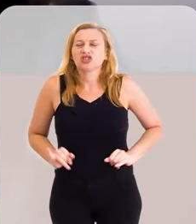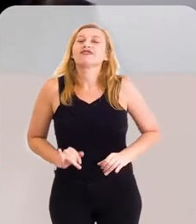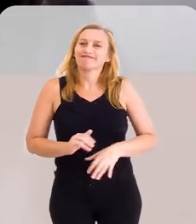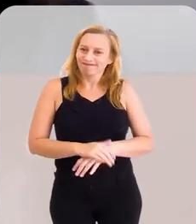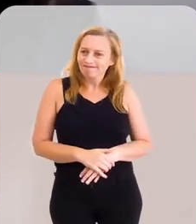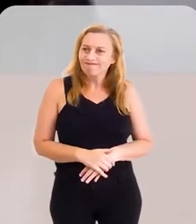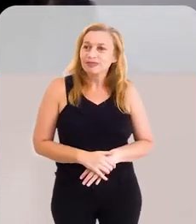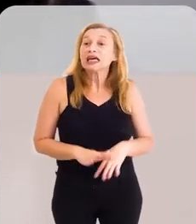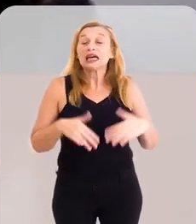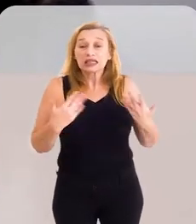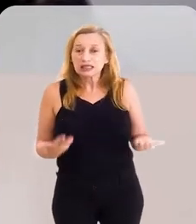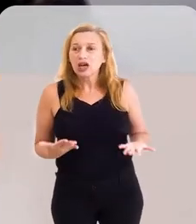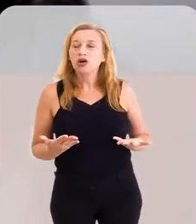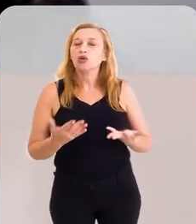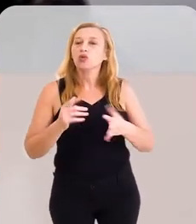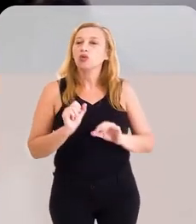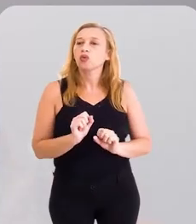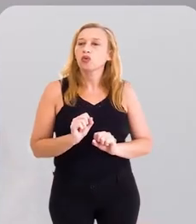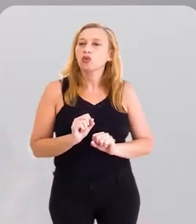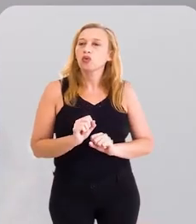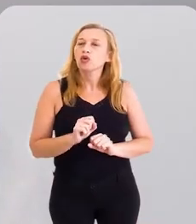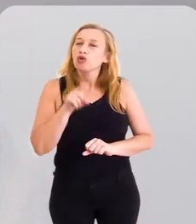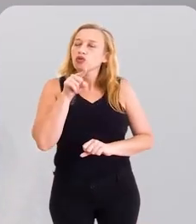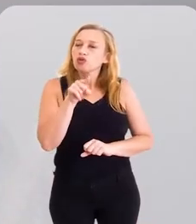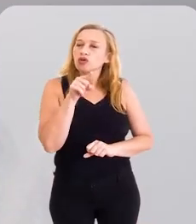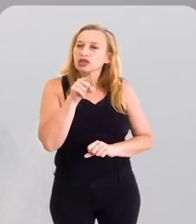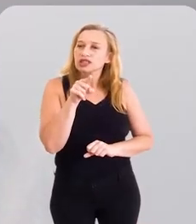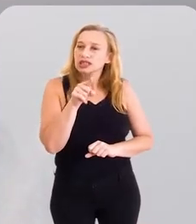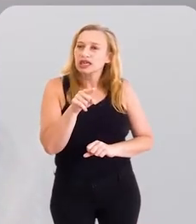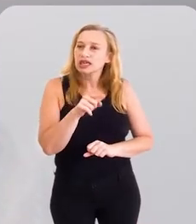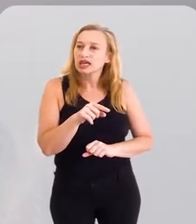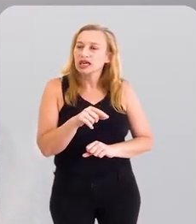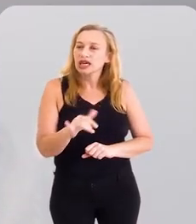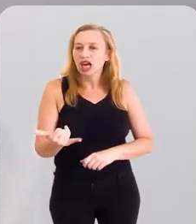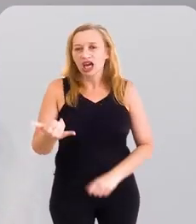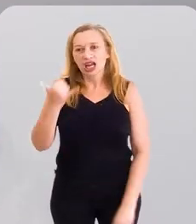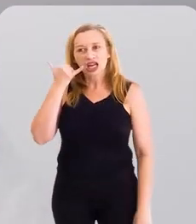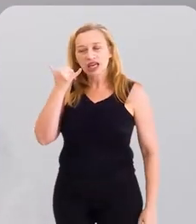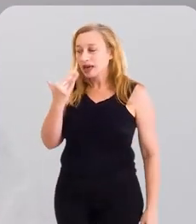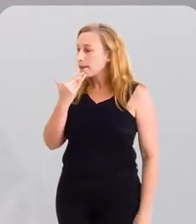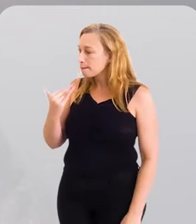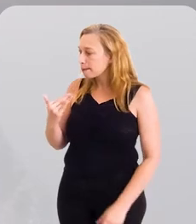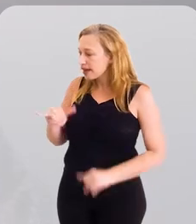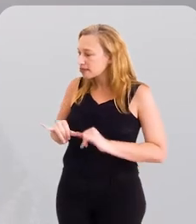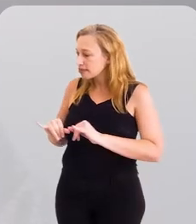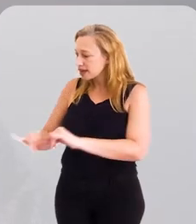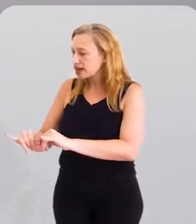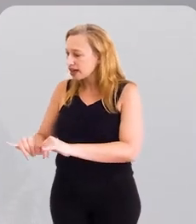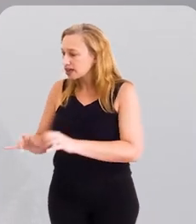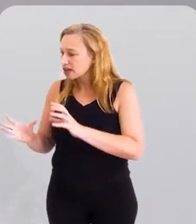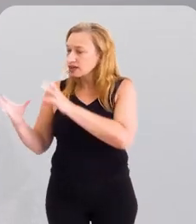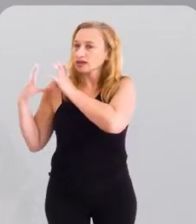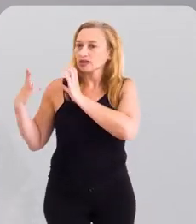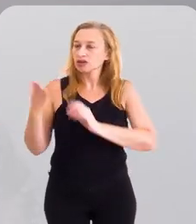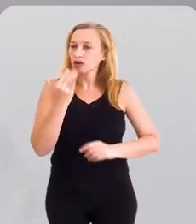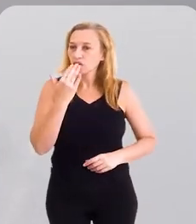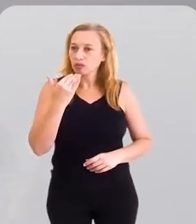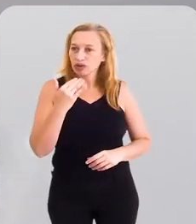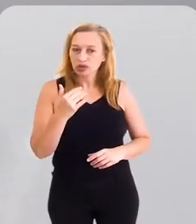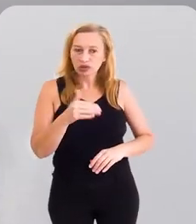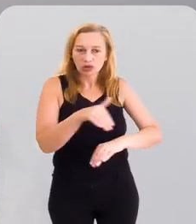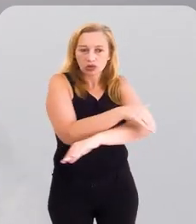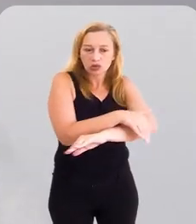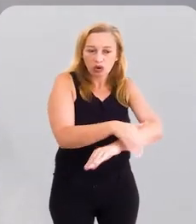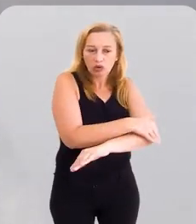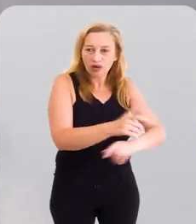do tamanho do copo d'água. Então, quando você liga para um mercado e pede que faça a entrega de uma cesta básica